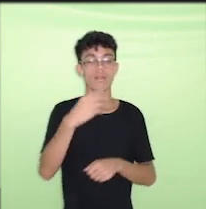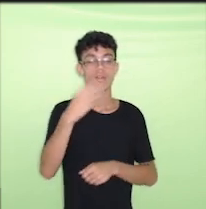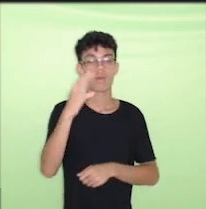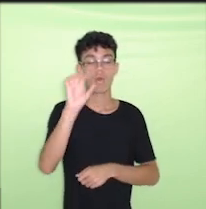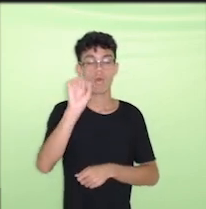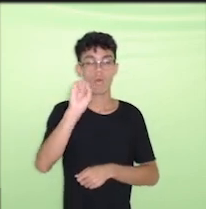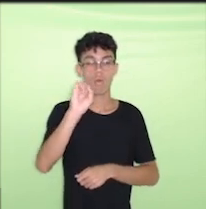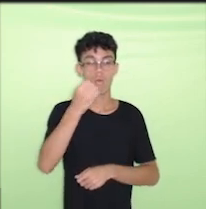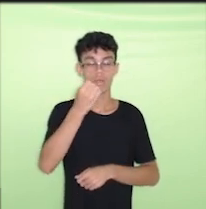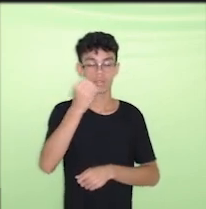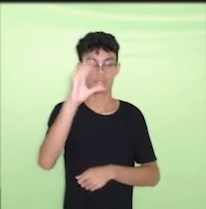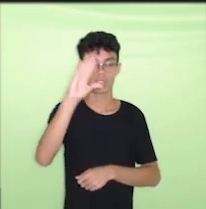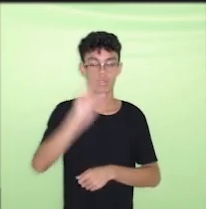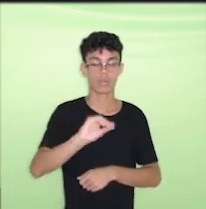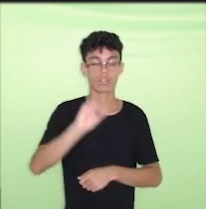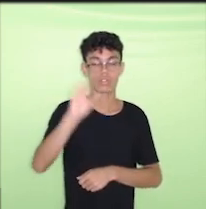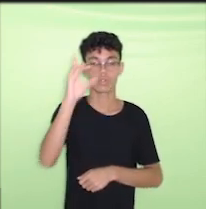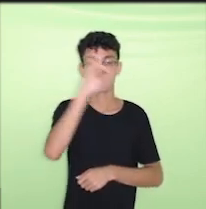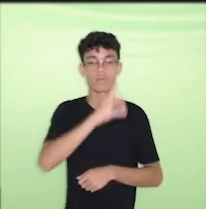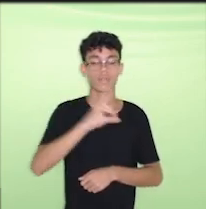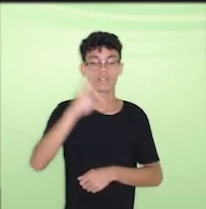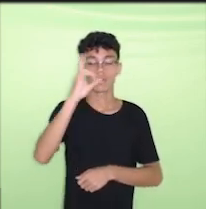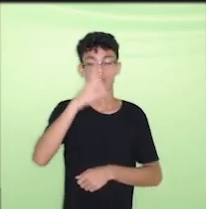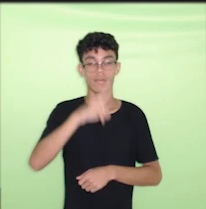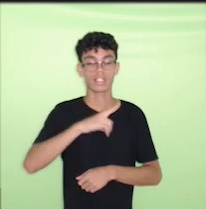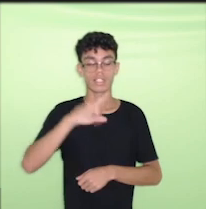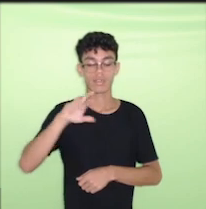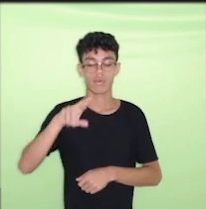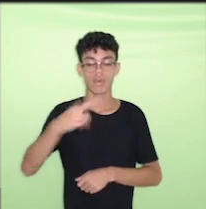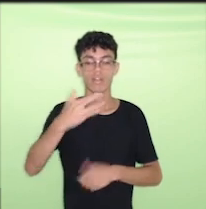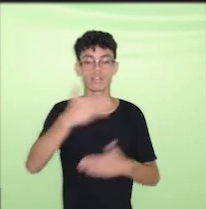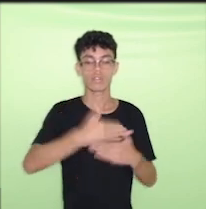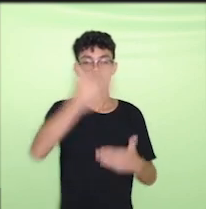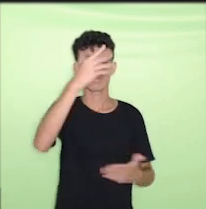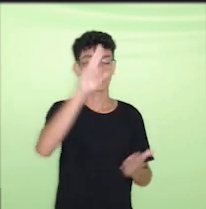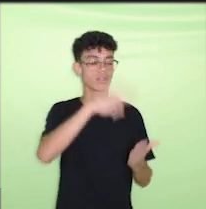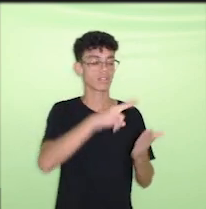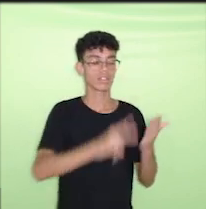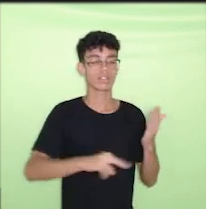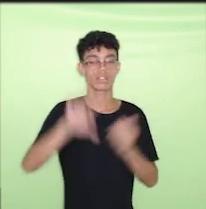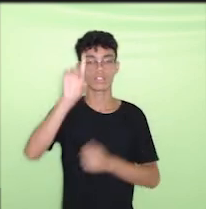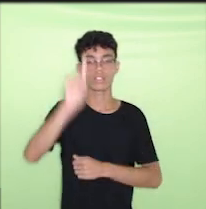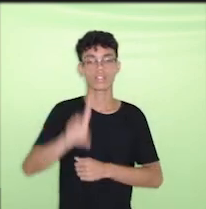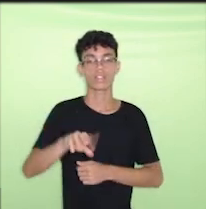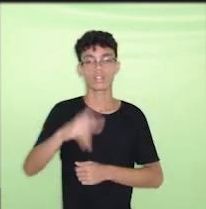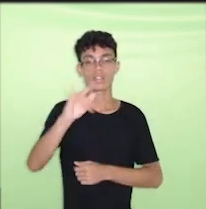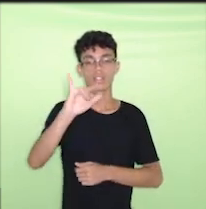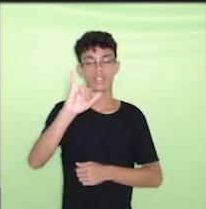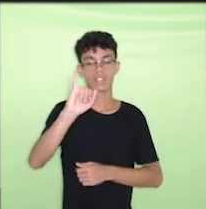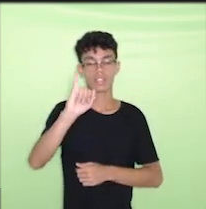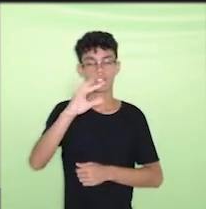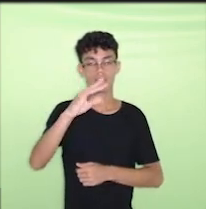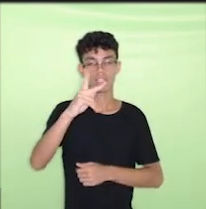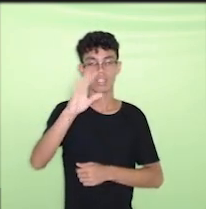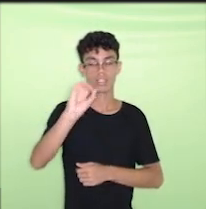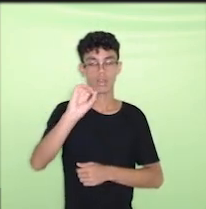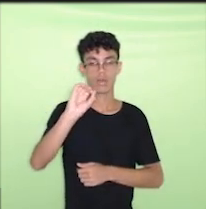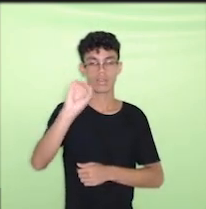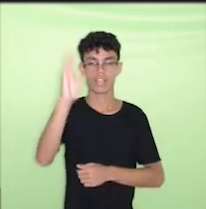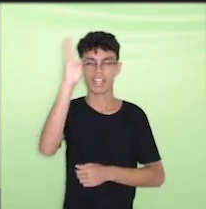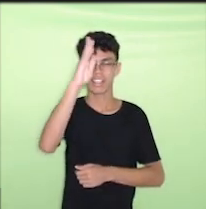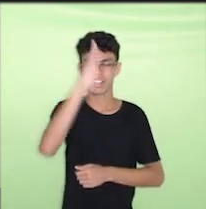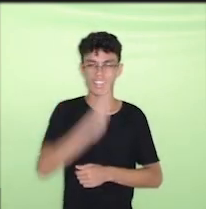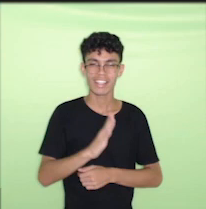às 18 horas, a gente vai fazer a leitura do Rato no Muro, com direção do Kiko Riser. Então, estão todos convidados, é de